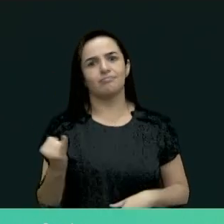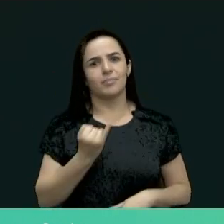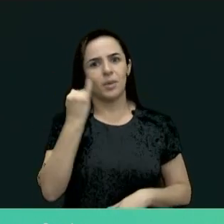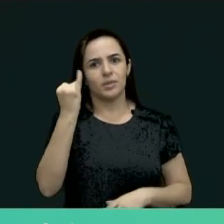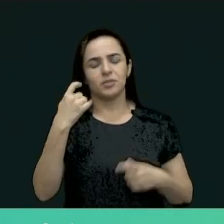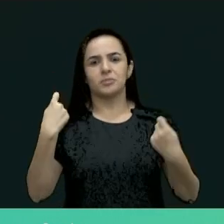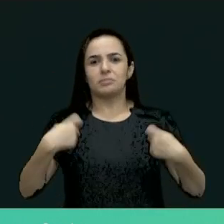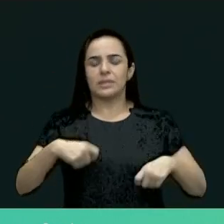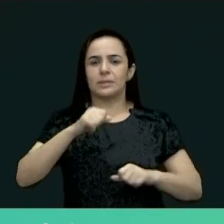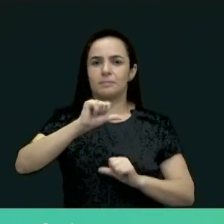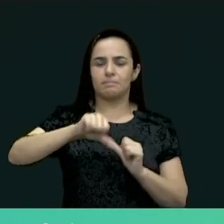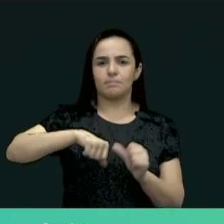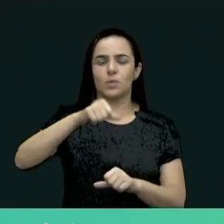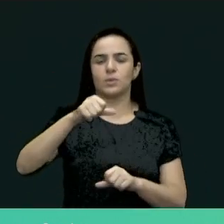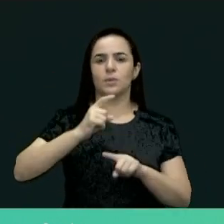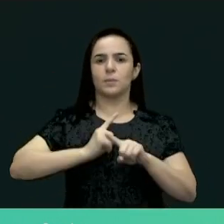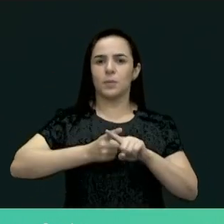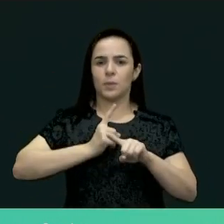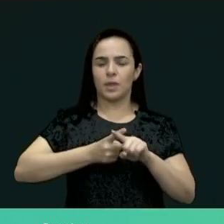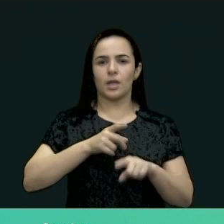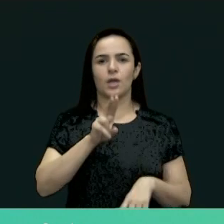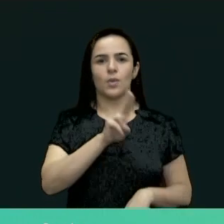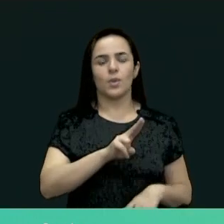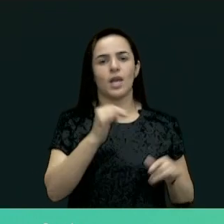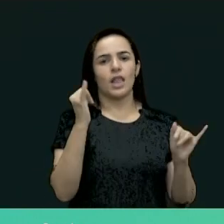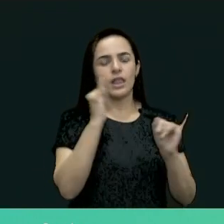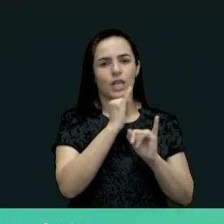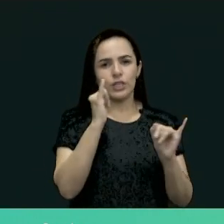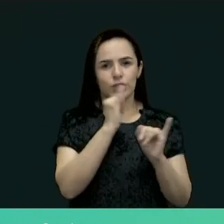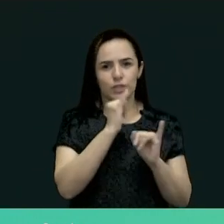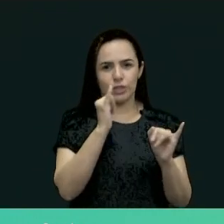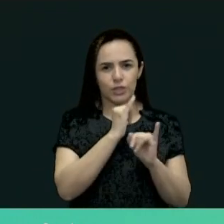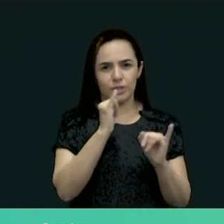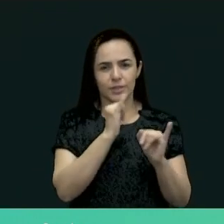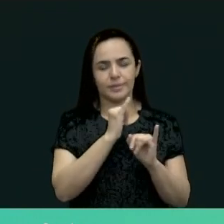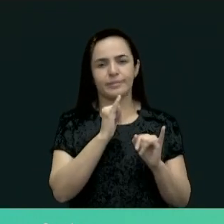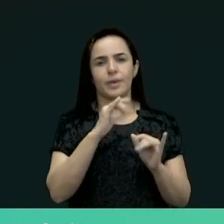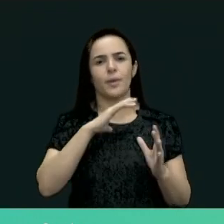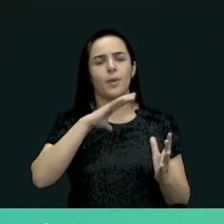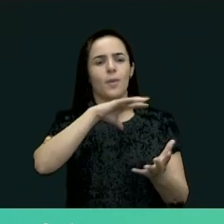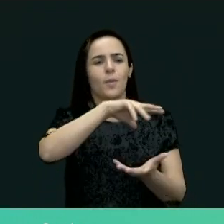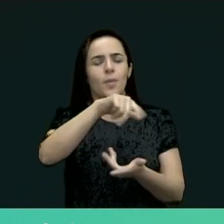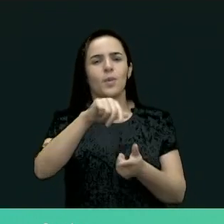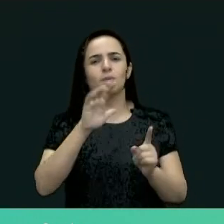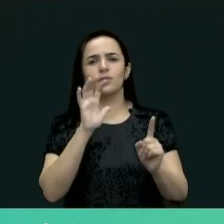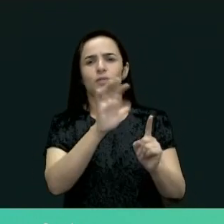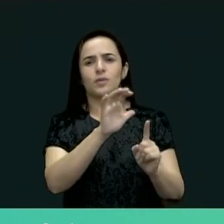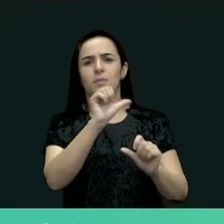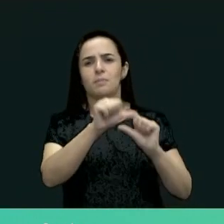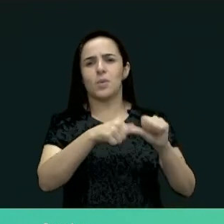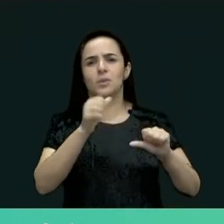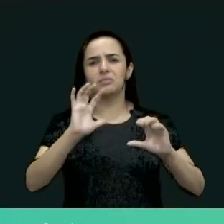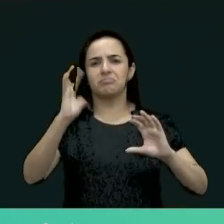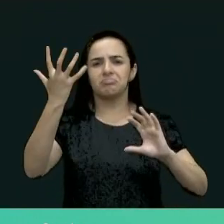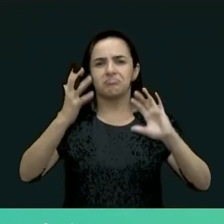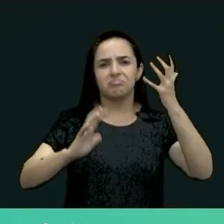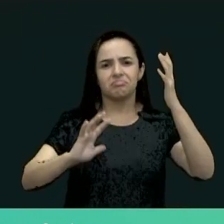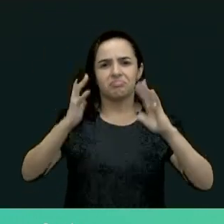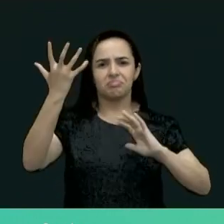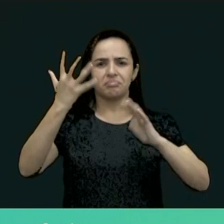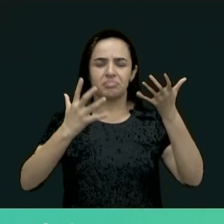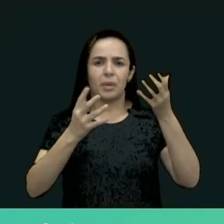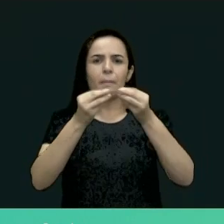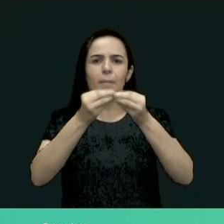em vista o peso da energia nas emissões globais e, portanto, nas mudanças climáticas.